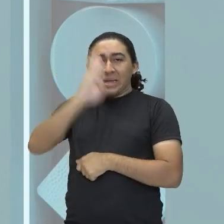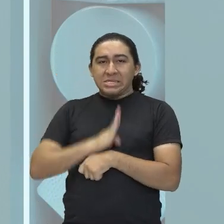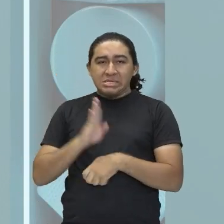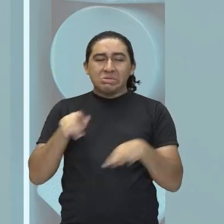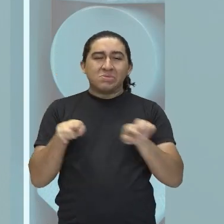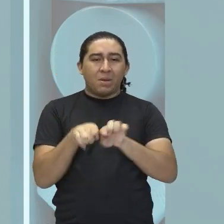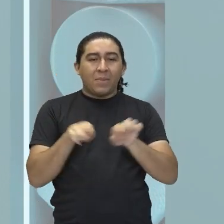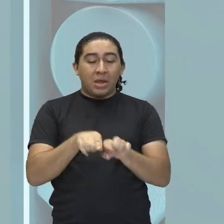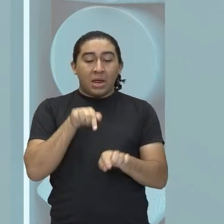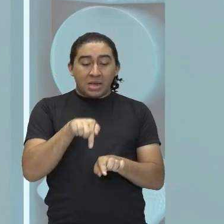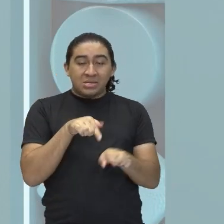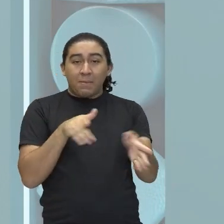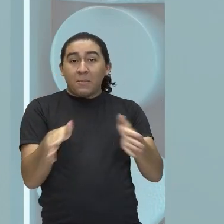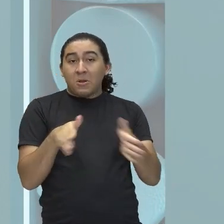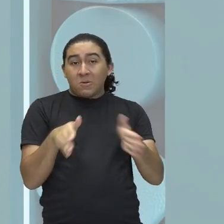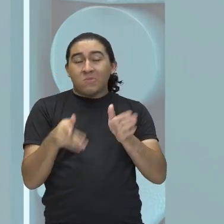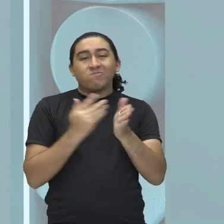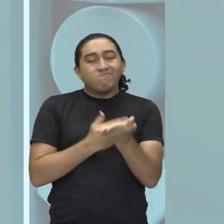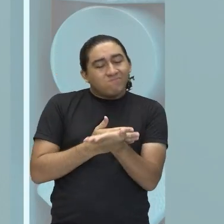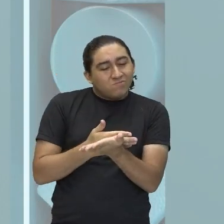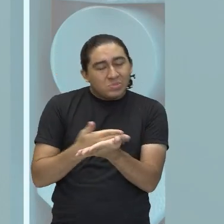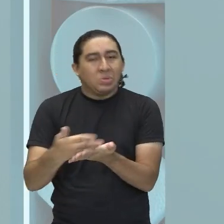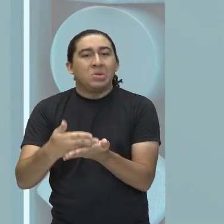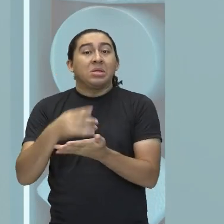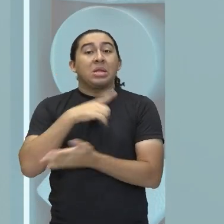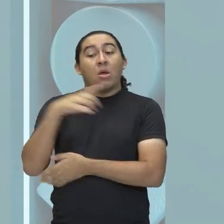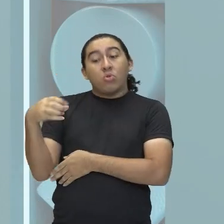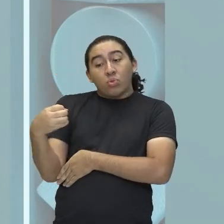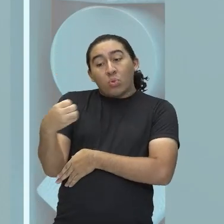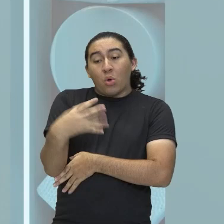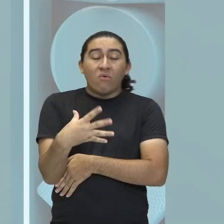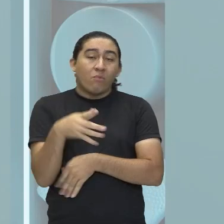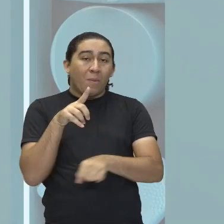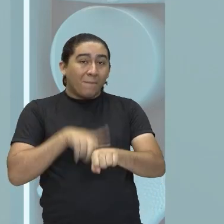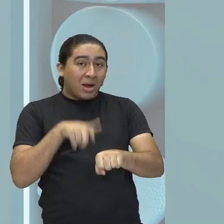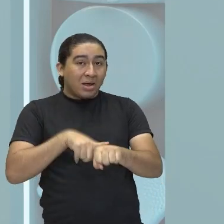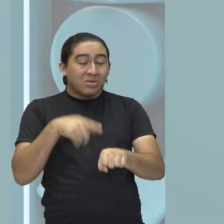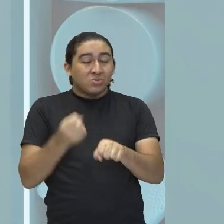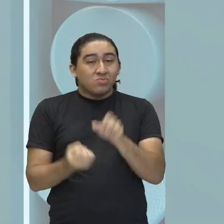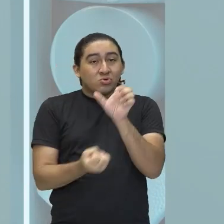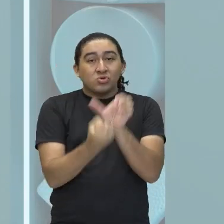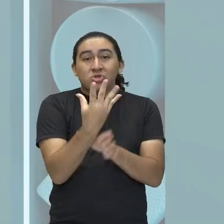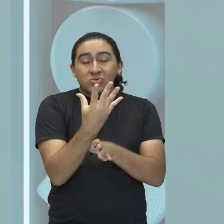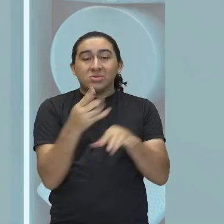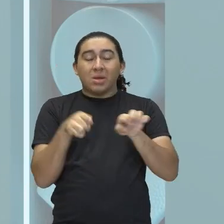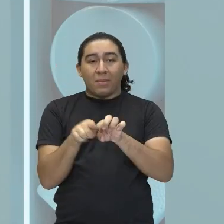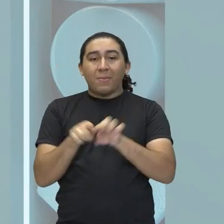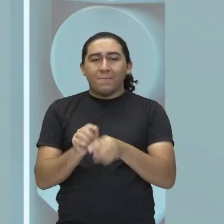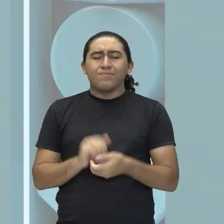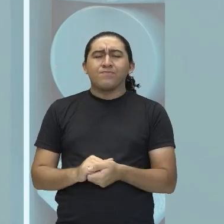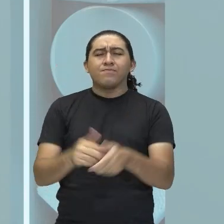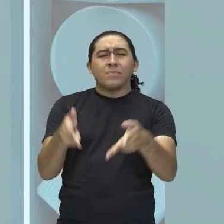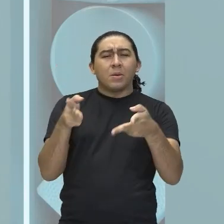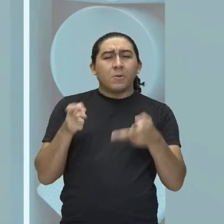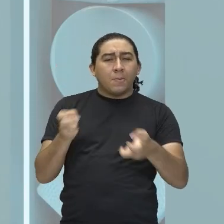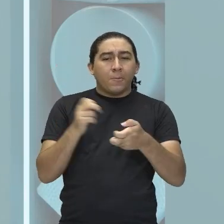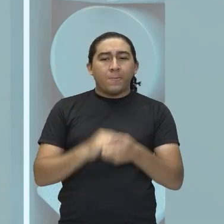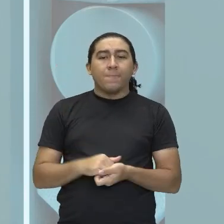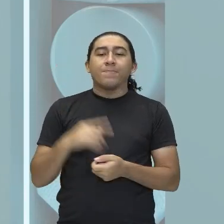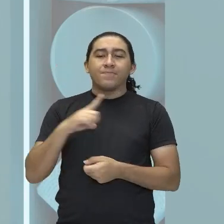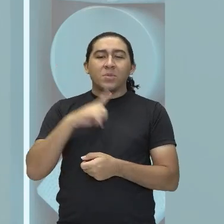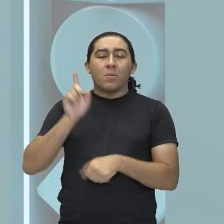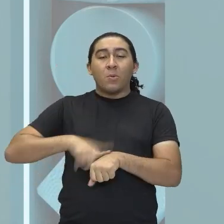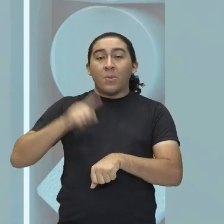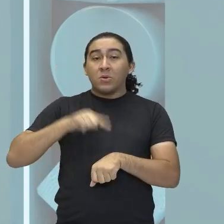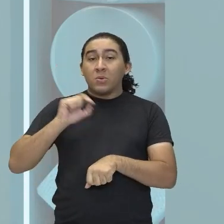Brasil esses movimentos acabam chegando influenciando um novo momento, uma nova escola literária, e percebo que nós temos um